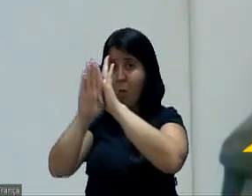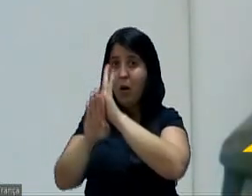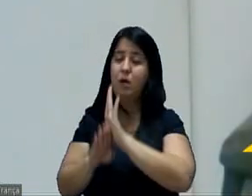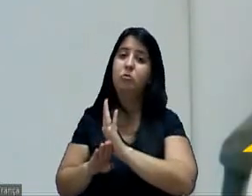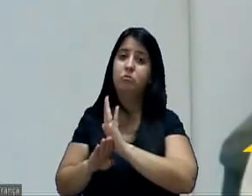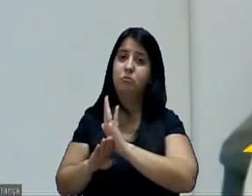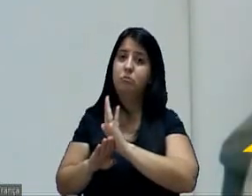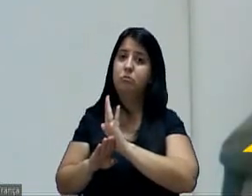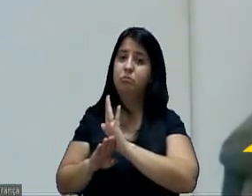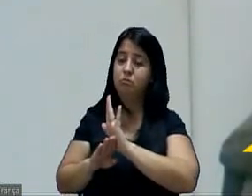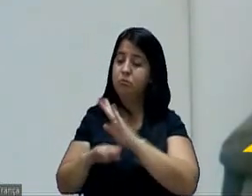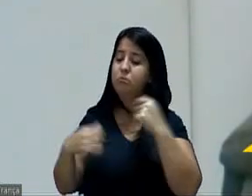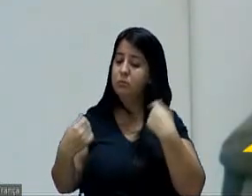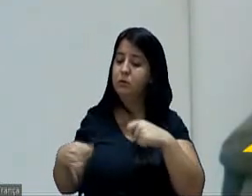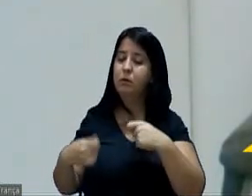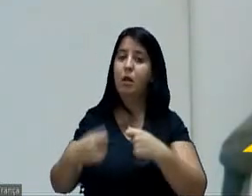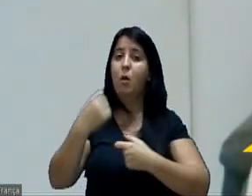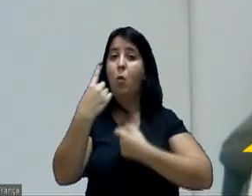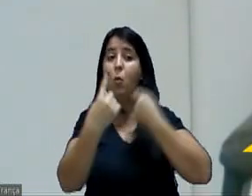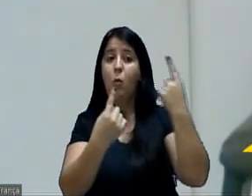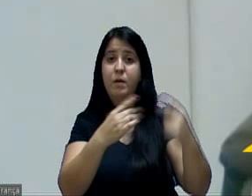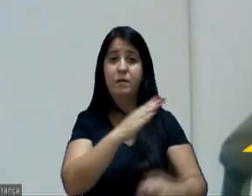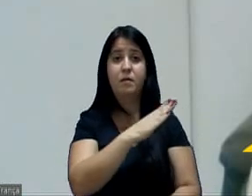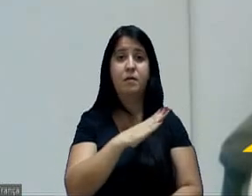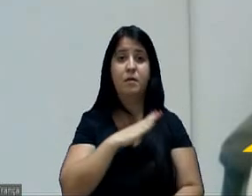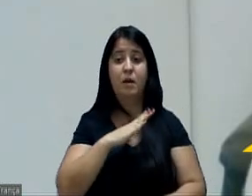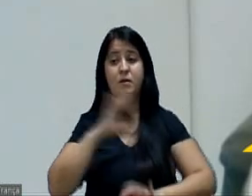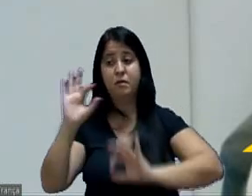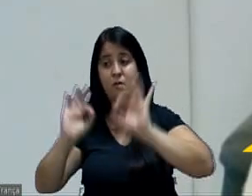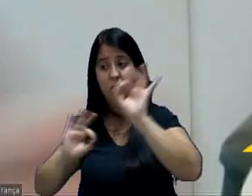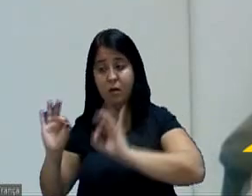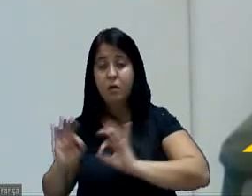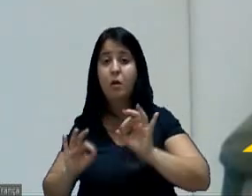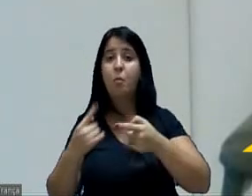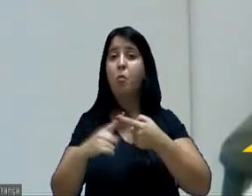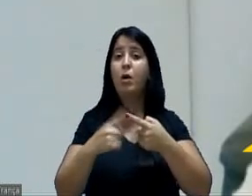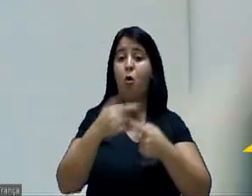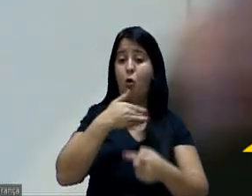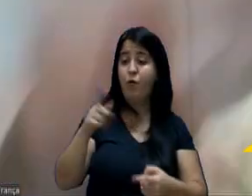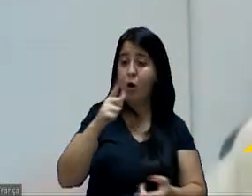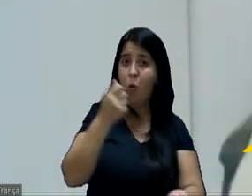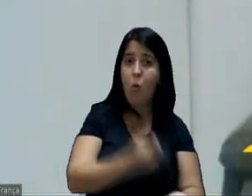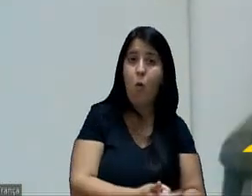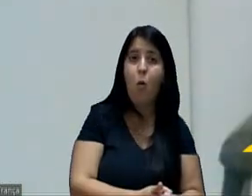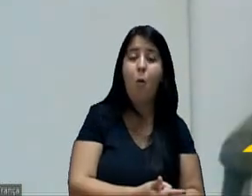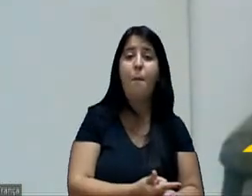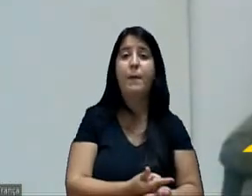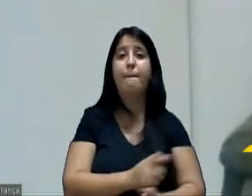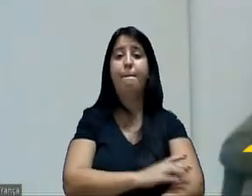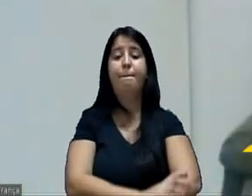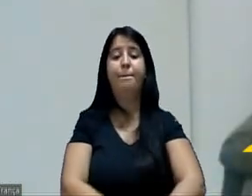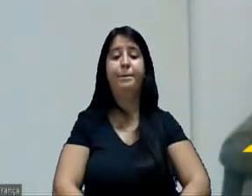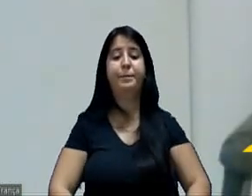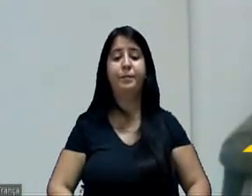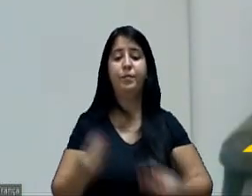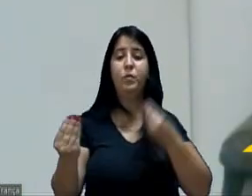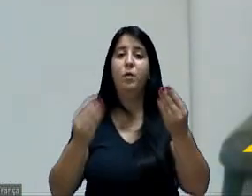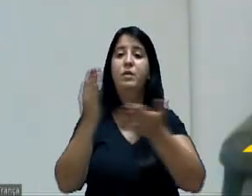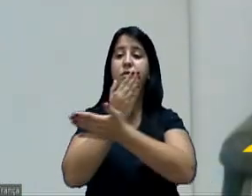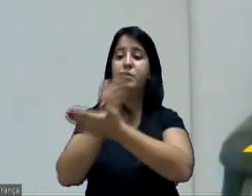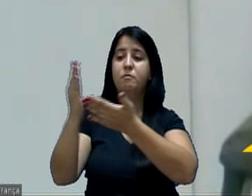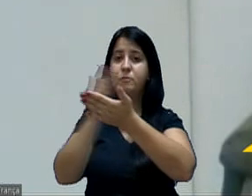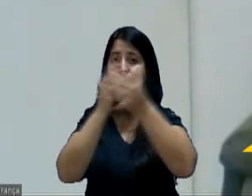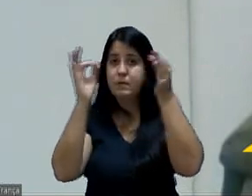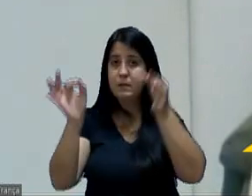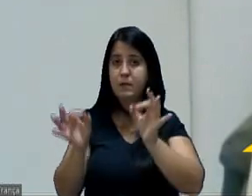algumas regiões estão se organizando para comprar, porque o governo federal não compra. Então, vai para o plano nacional para se distribuir proporcionalmente, porque não